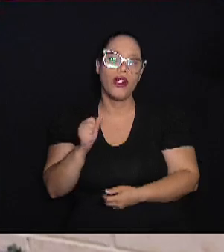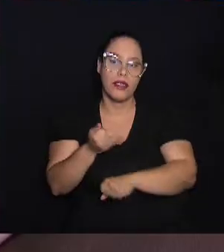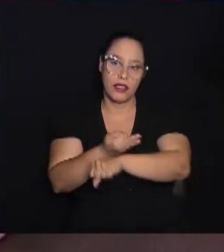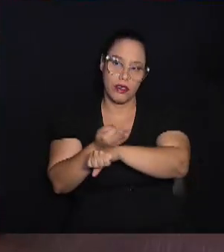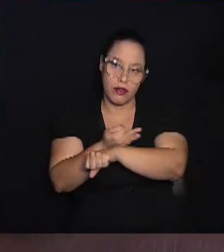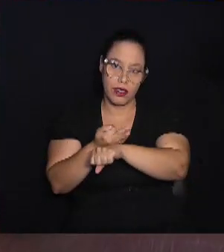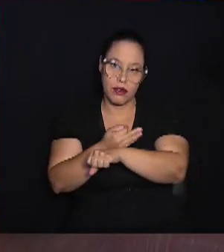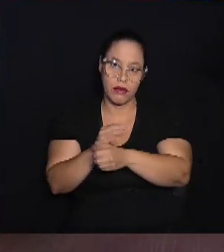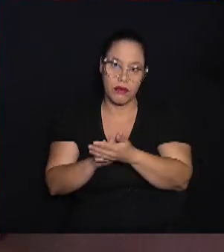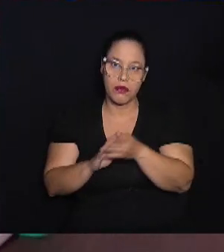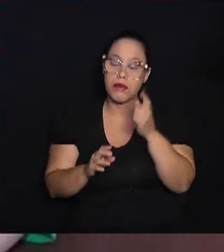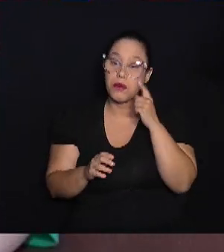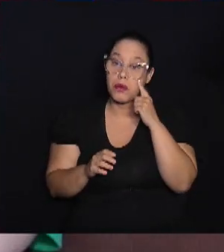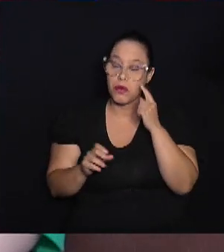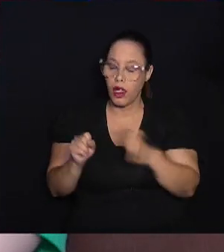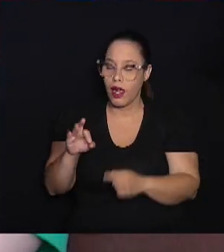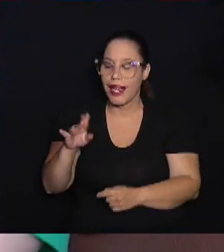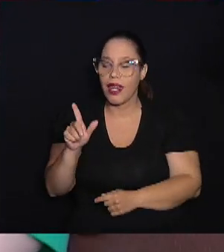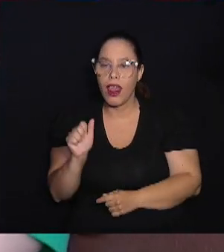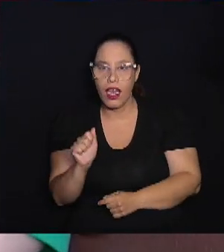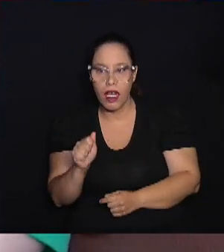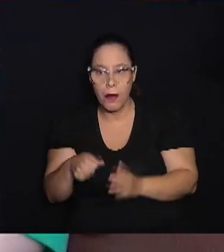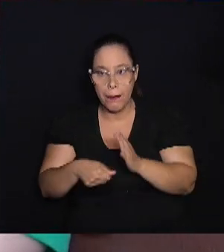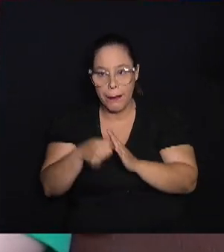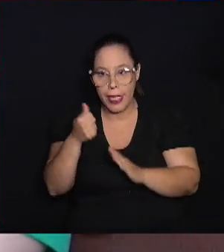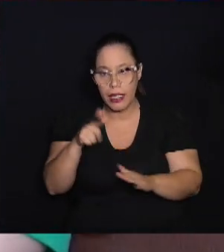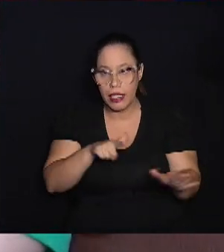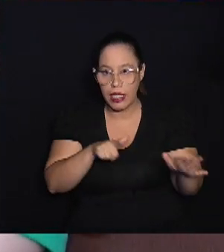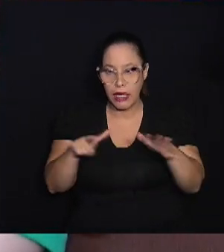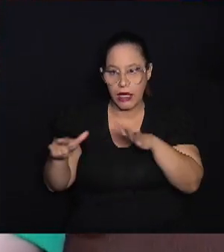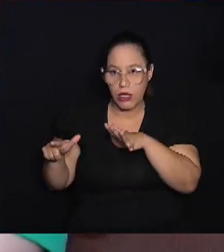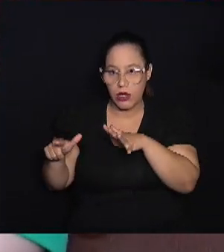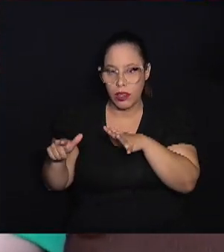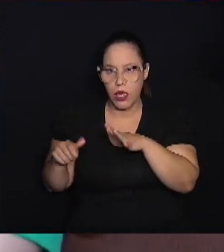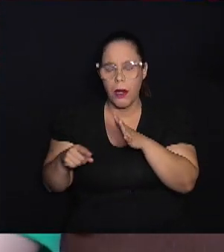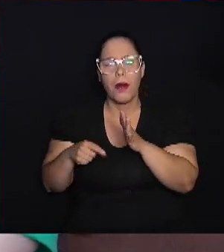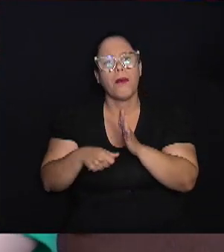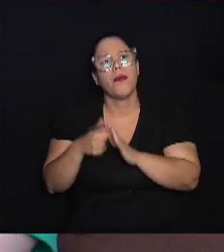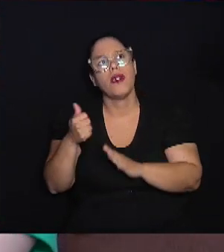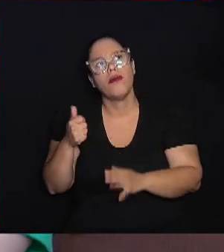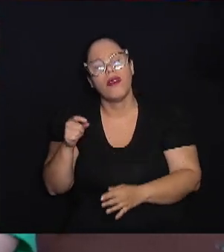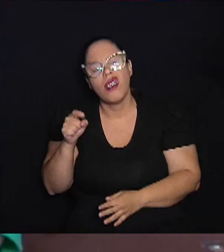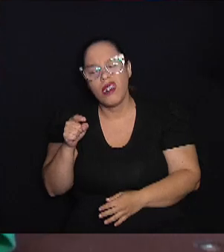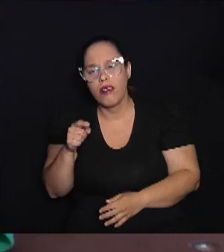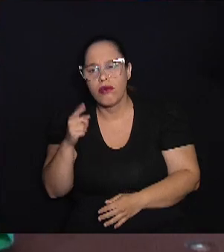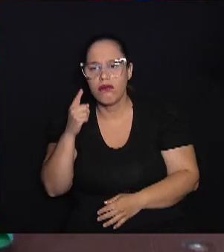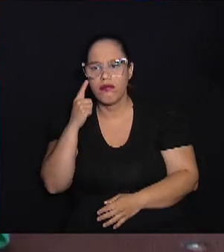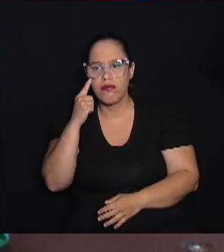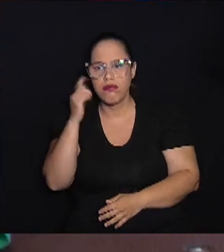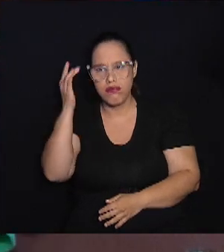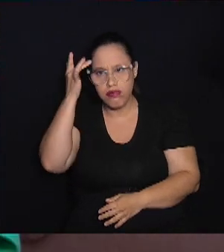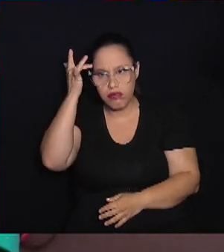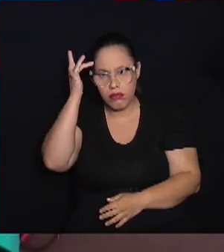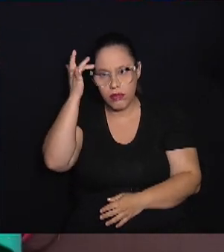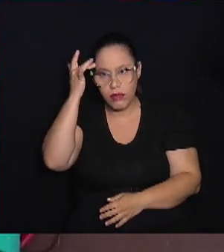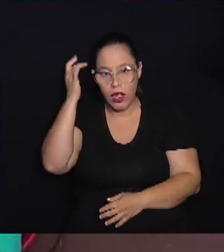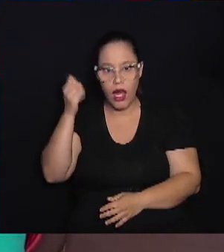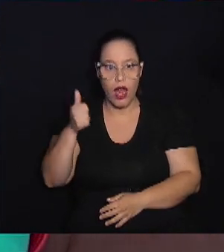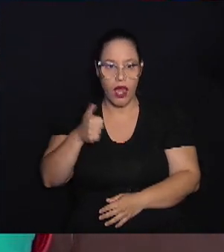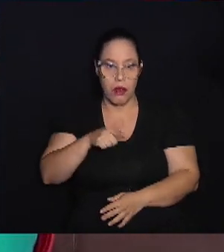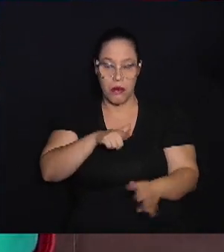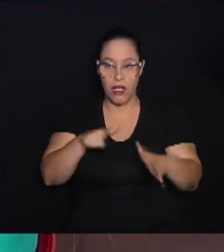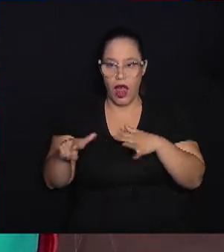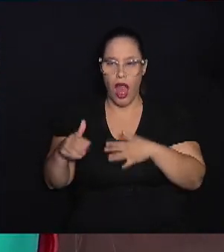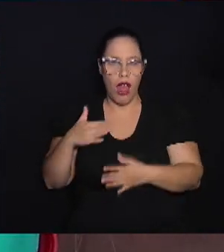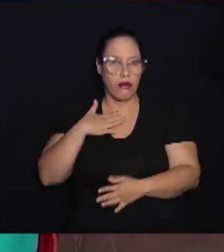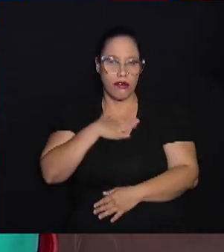olhada? Estela, essa é a primeira semana aqui na colônia de férias, sua primeira vez, o que você está achando? Essa é a minha primeira semana e eu tô gostando